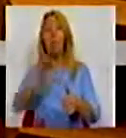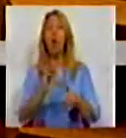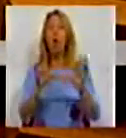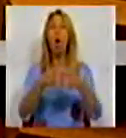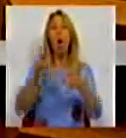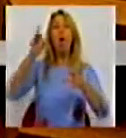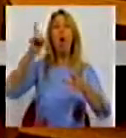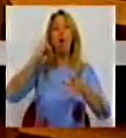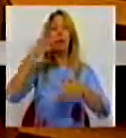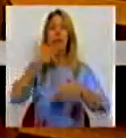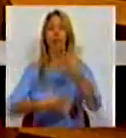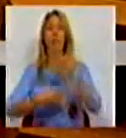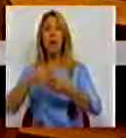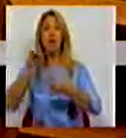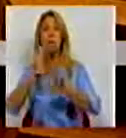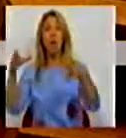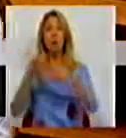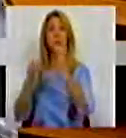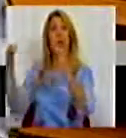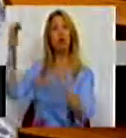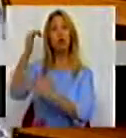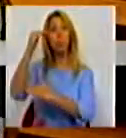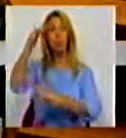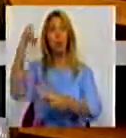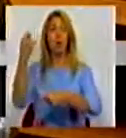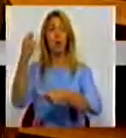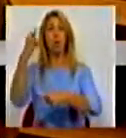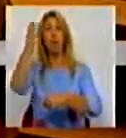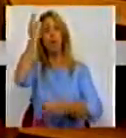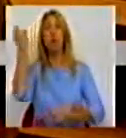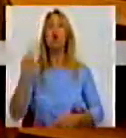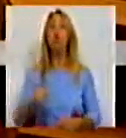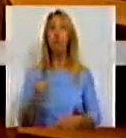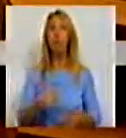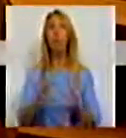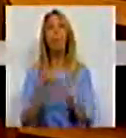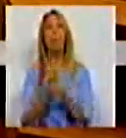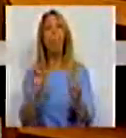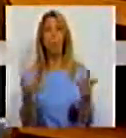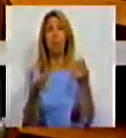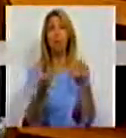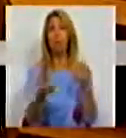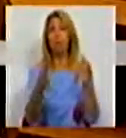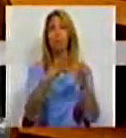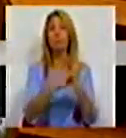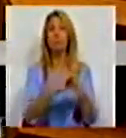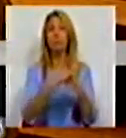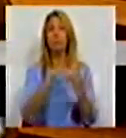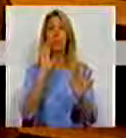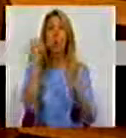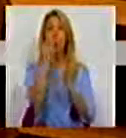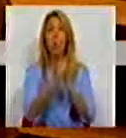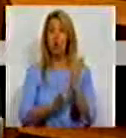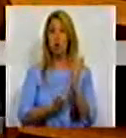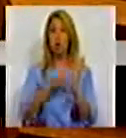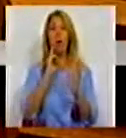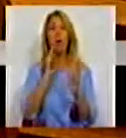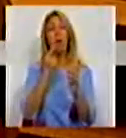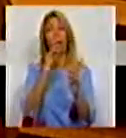exclusiva da União Europeia, bem como também temos que olhar para a questão da regularização perante a Segurança Social. Sabemos